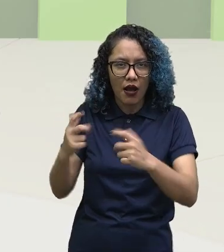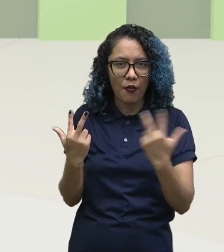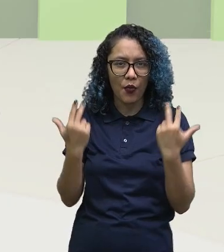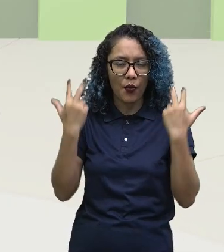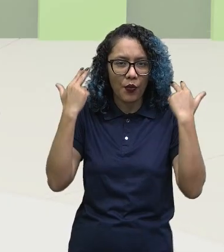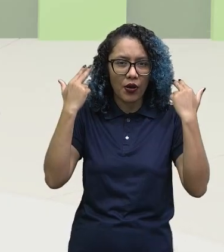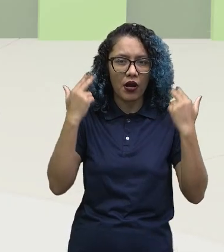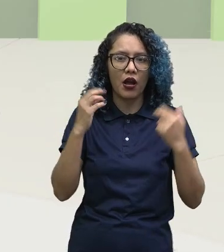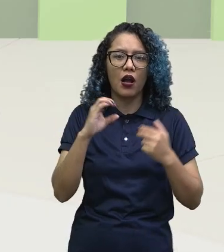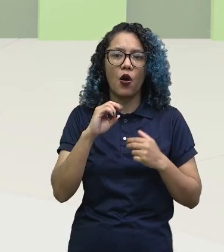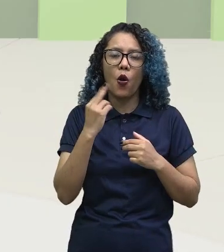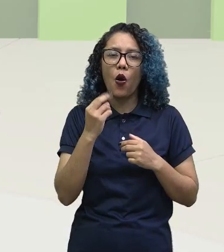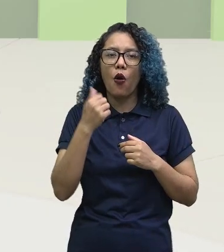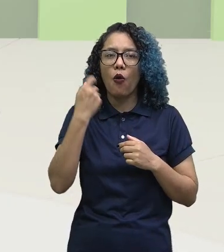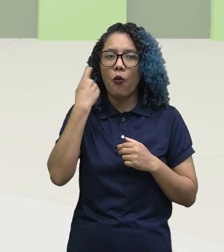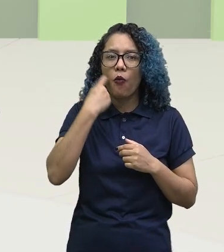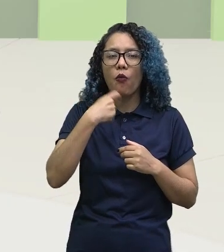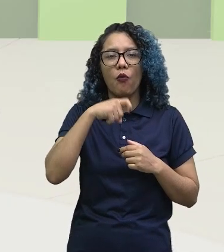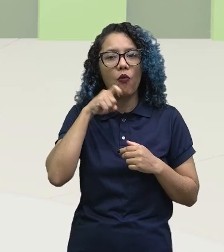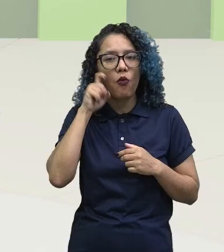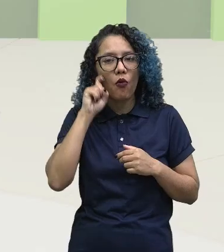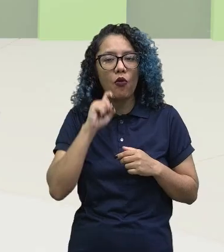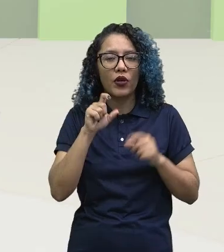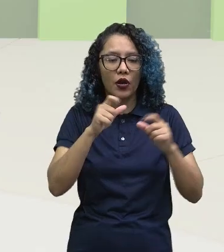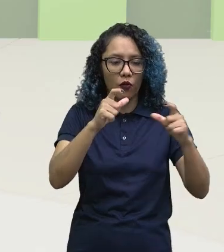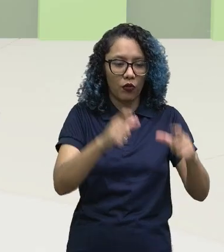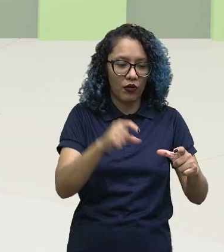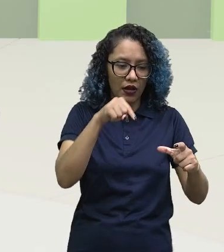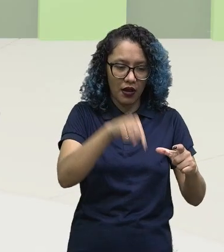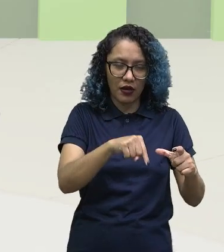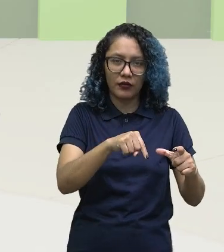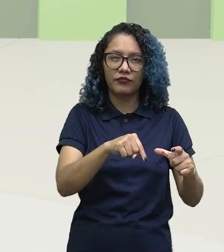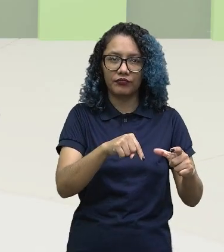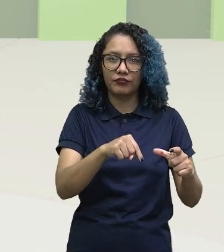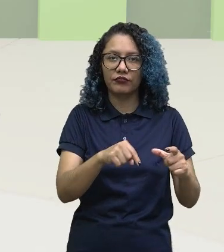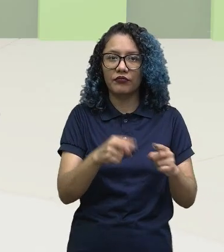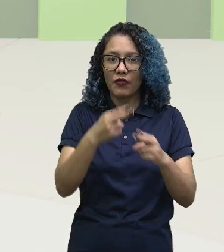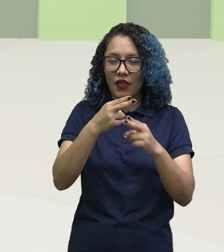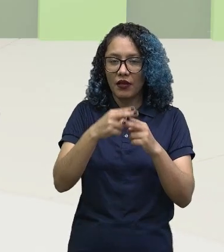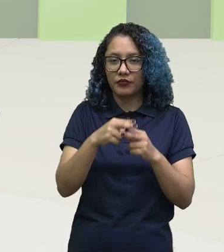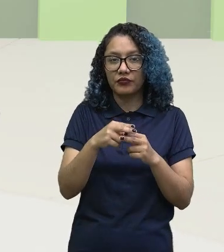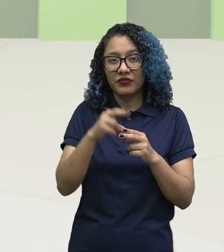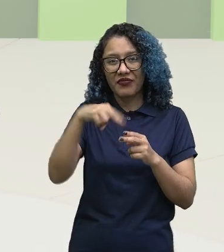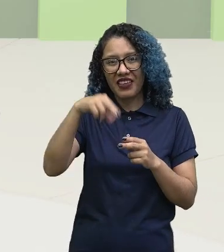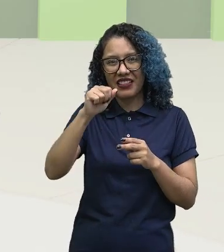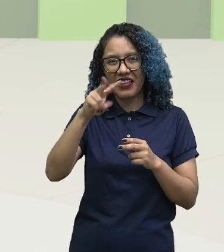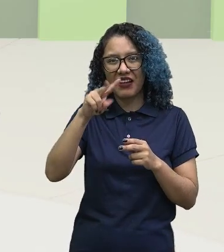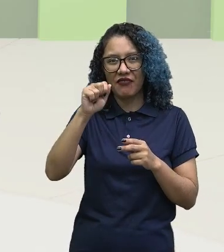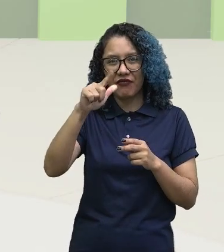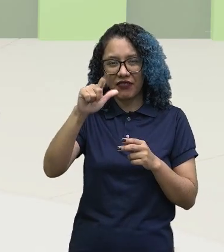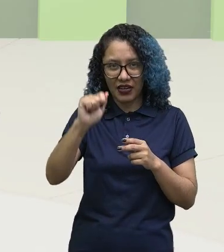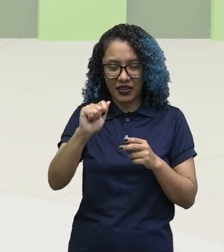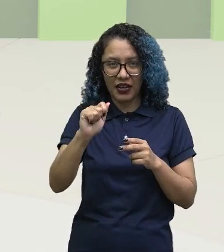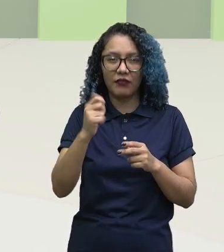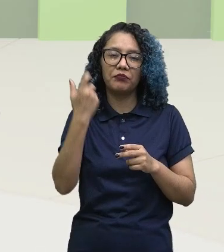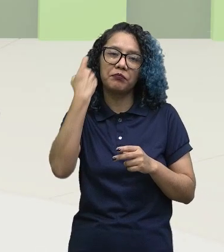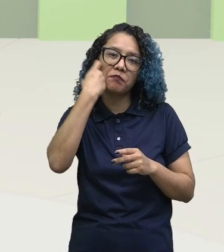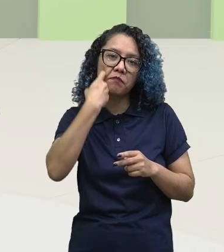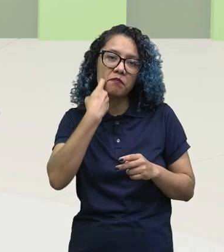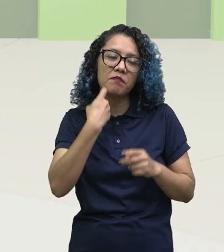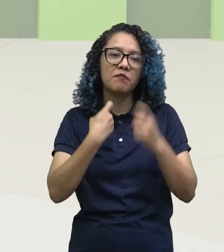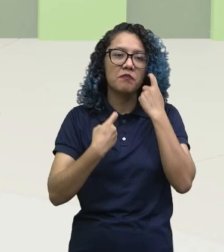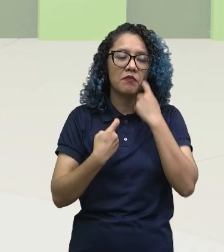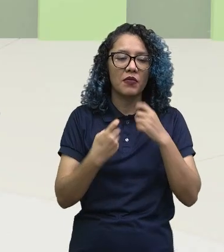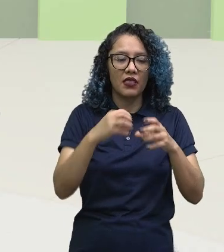eles vão colocar a navalha, né? Ali as navalhas que são usadas e descartadas. E aí é uma